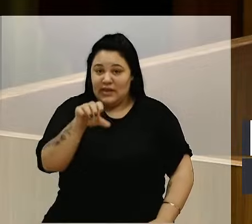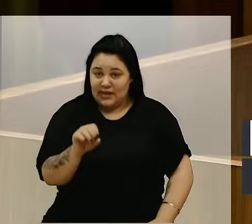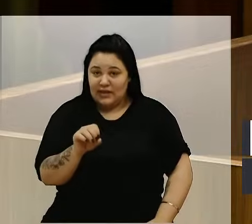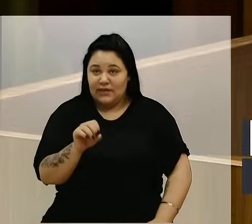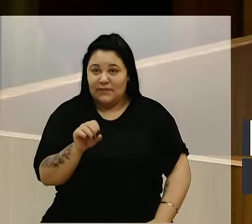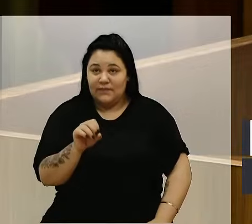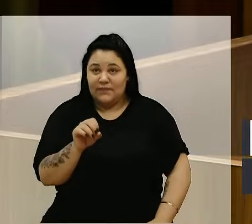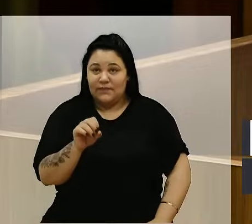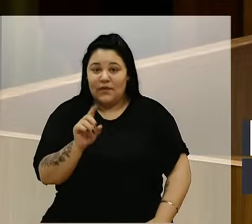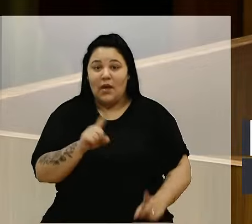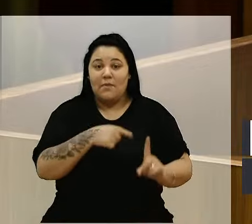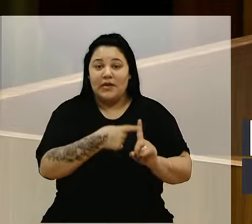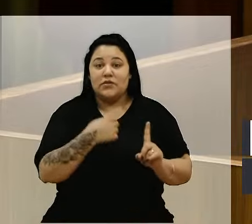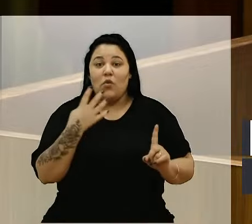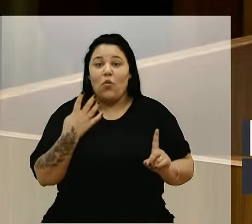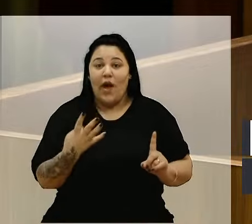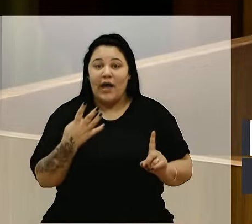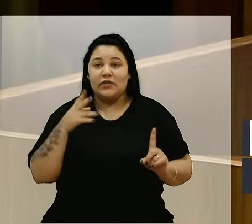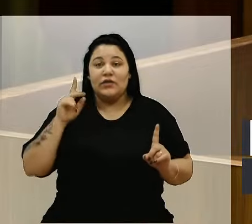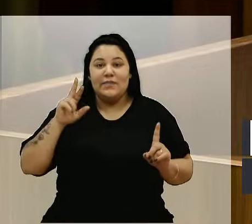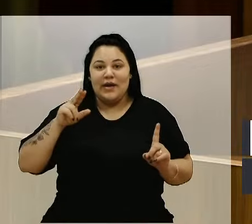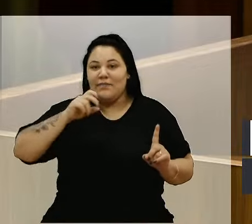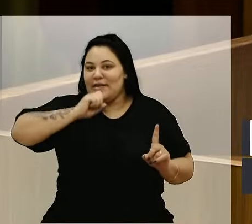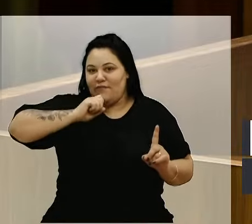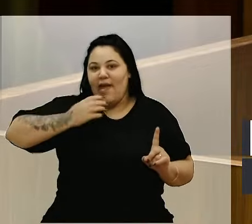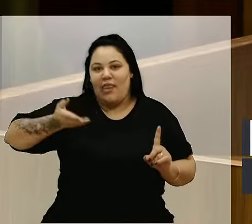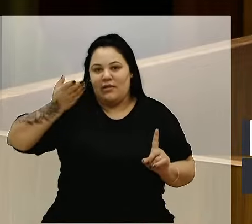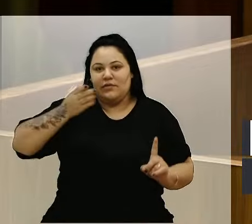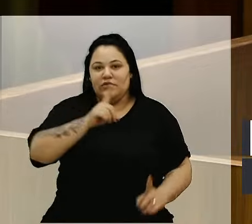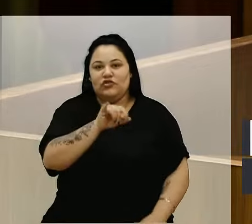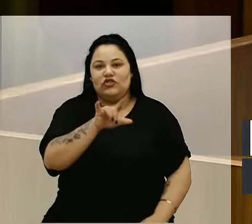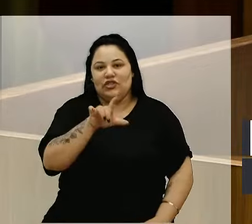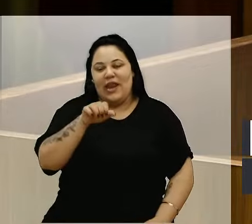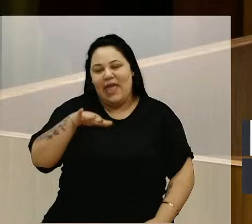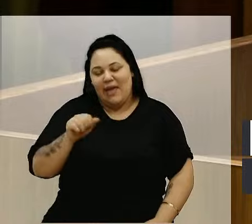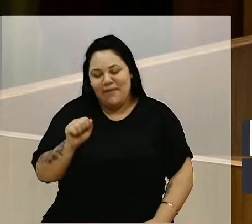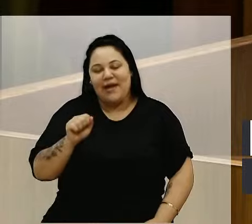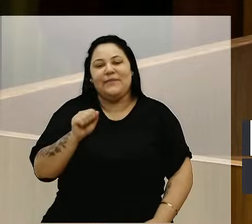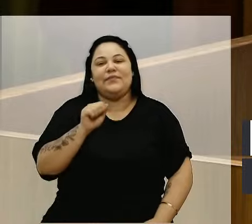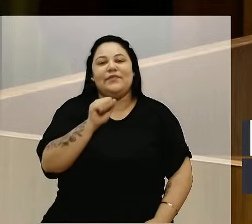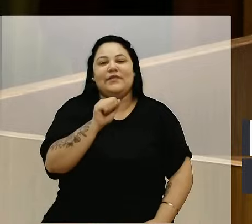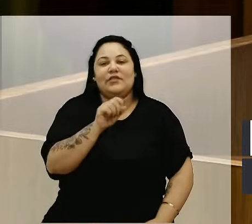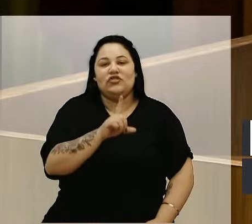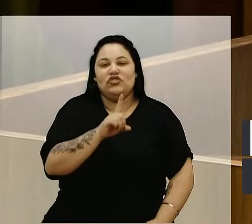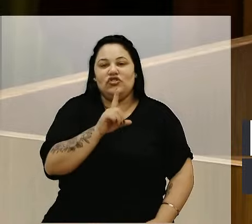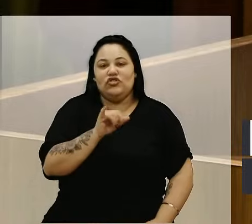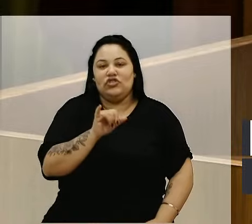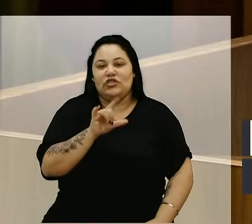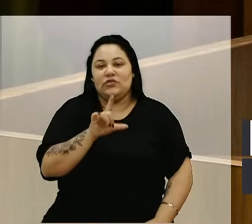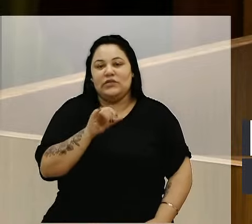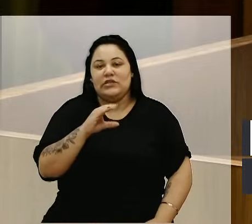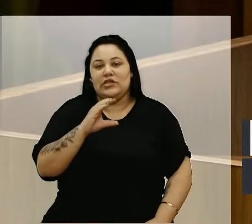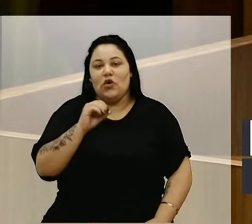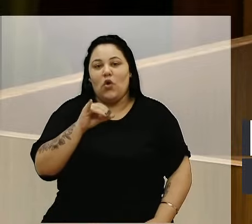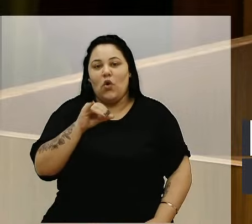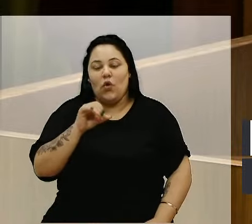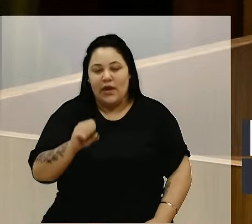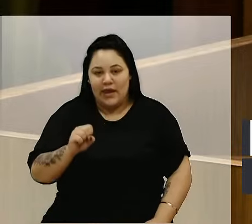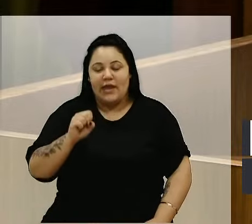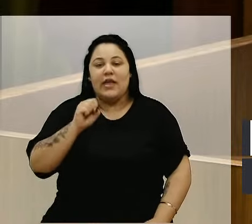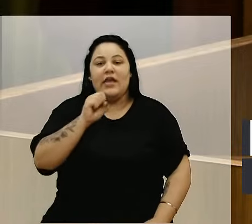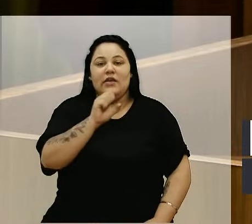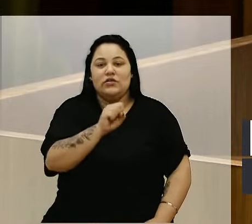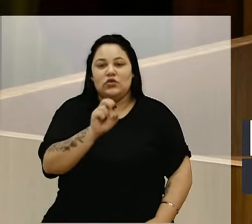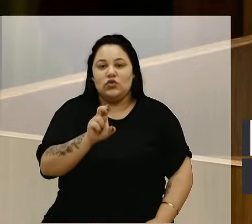mais quatro irmãs mais velhas, Dilema, Dilcione, Suzete, Célia, falecida em